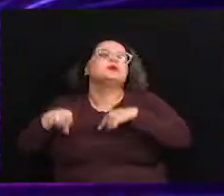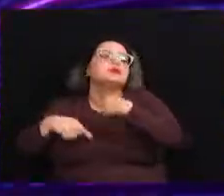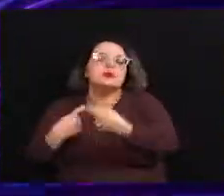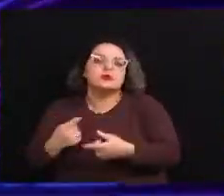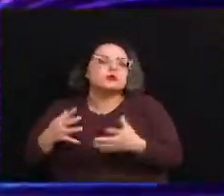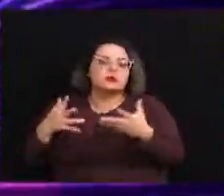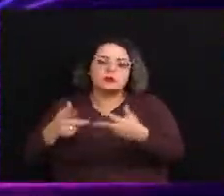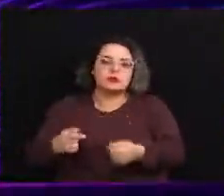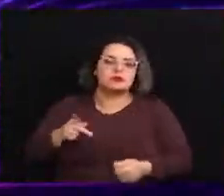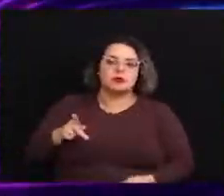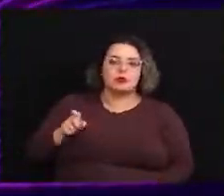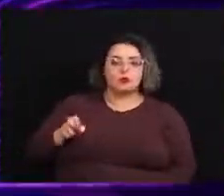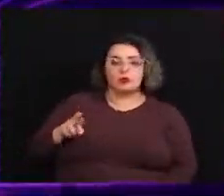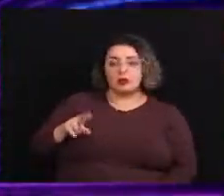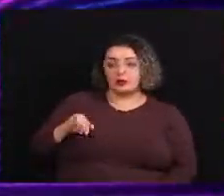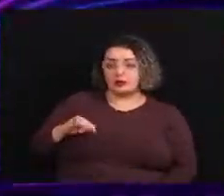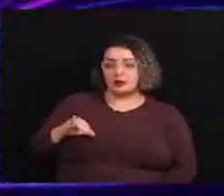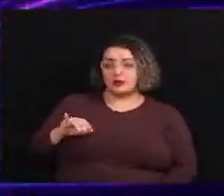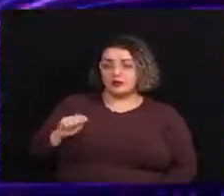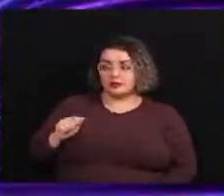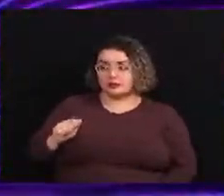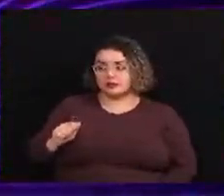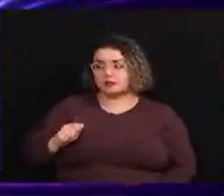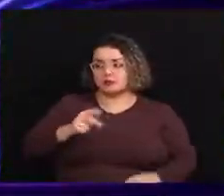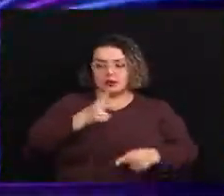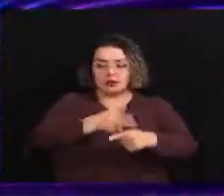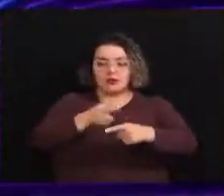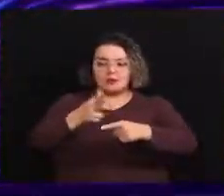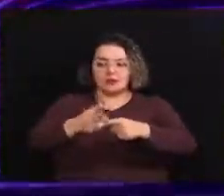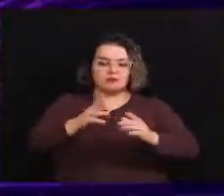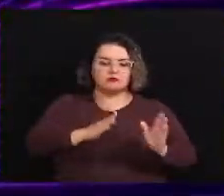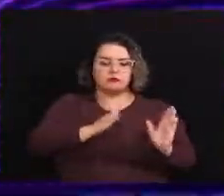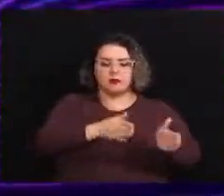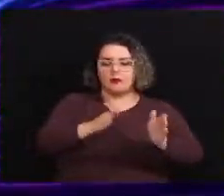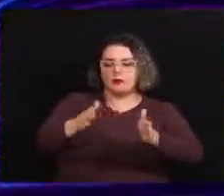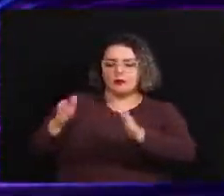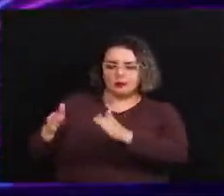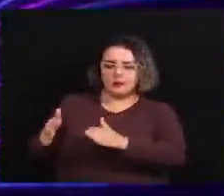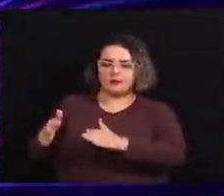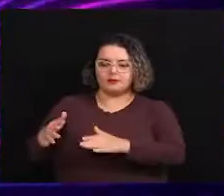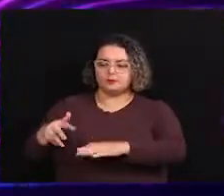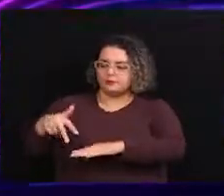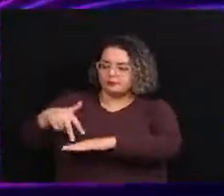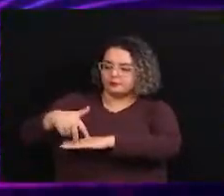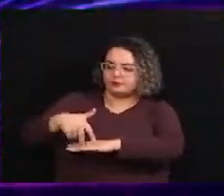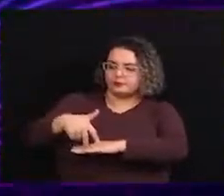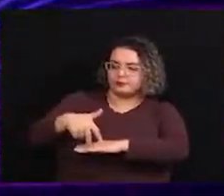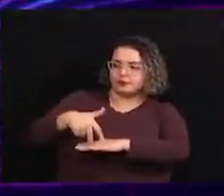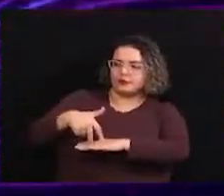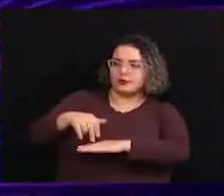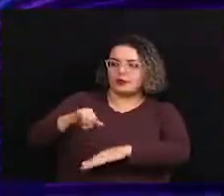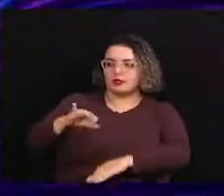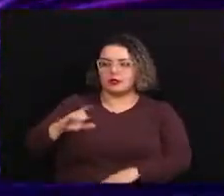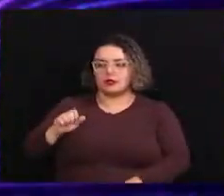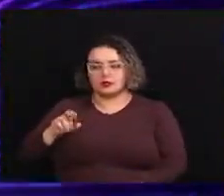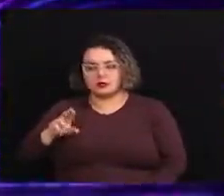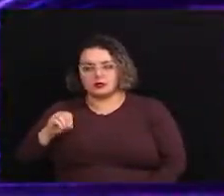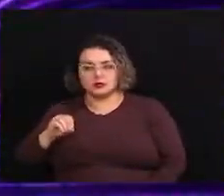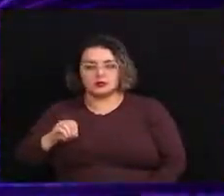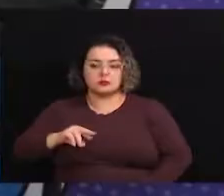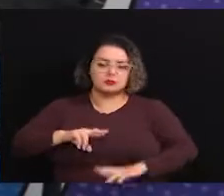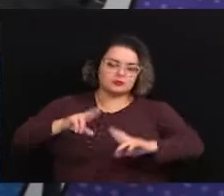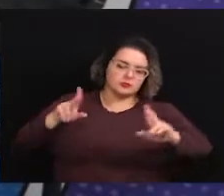todos sobre perícia criminal. Começa com o Canto do Cisne e segue nessa mesma linha com outros, com personagens fixos, só